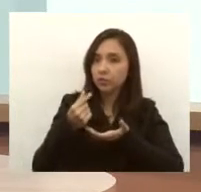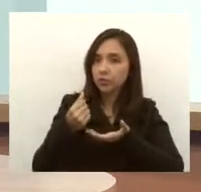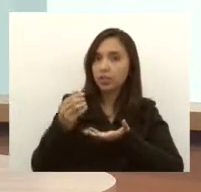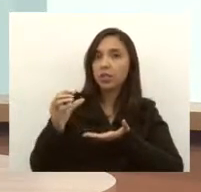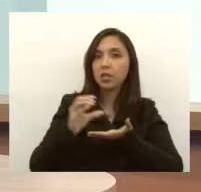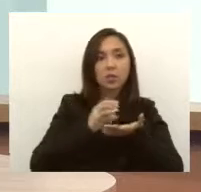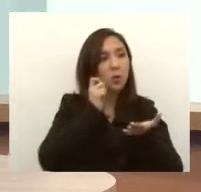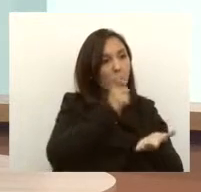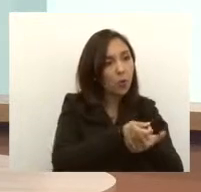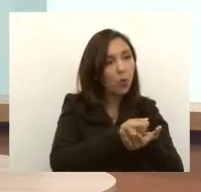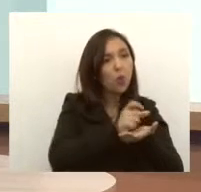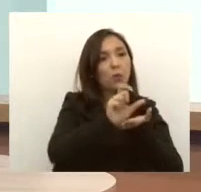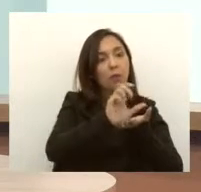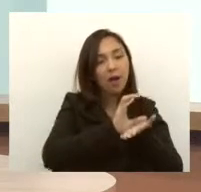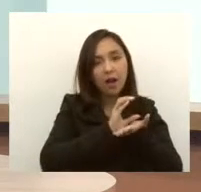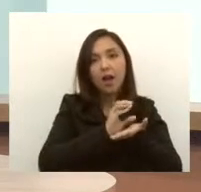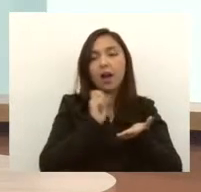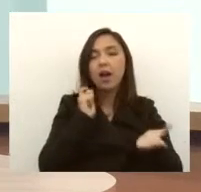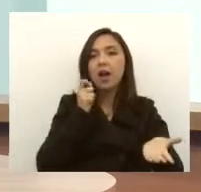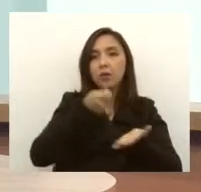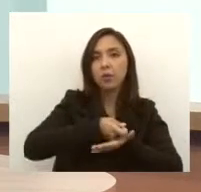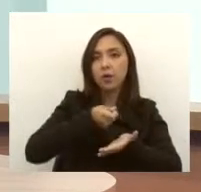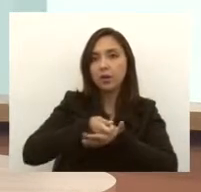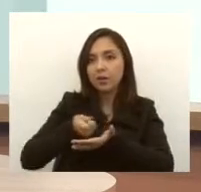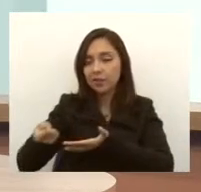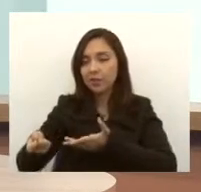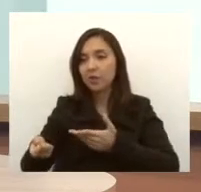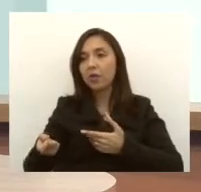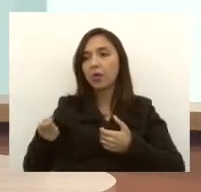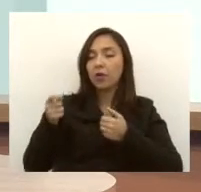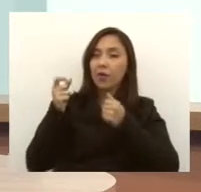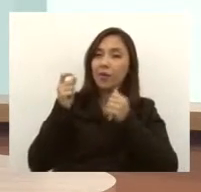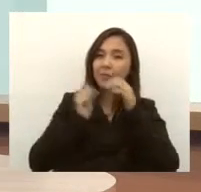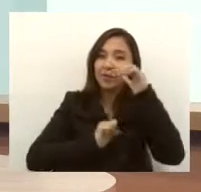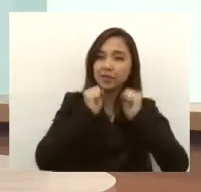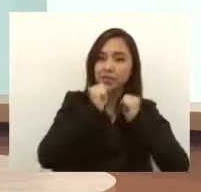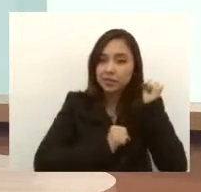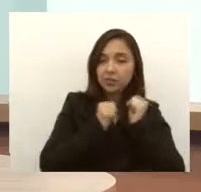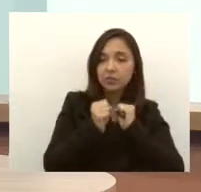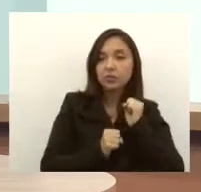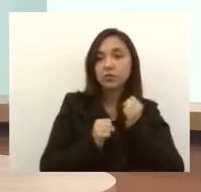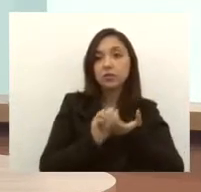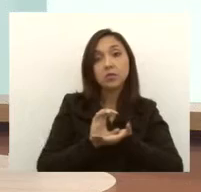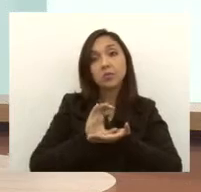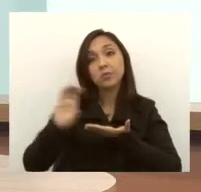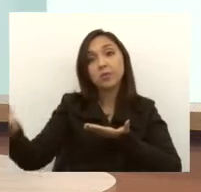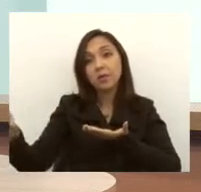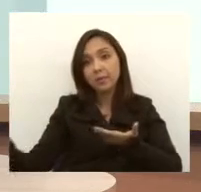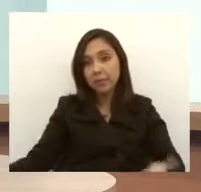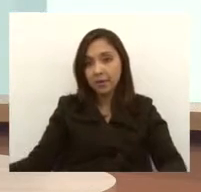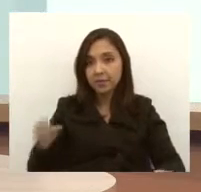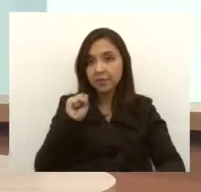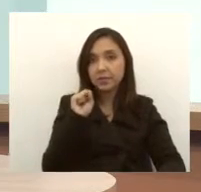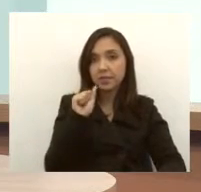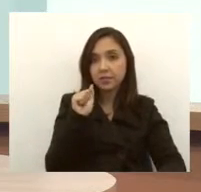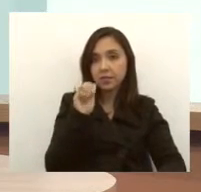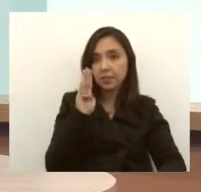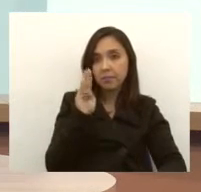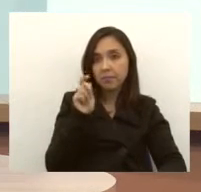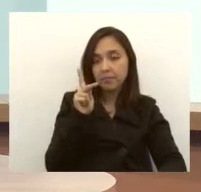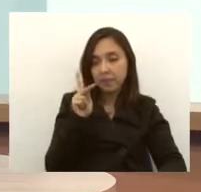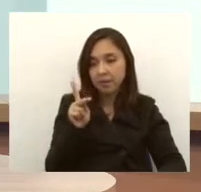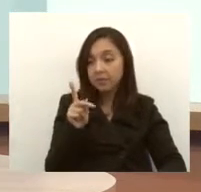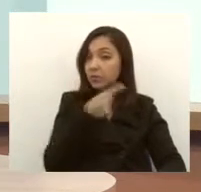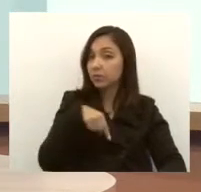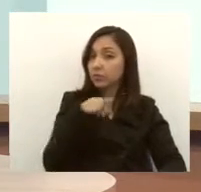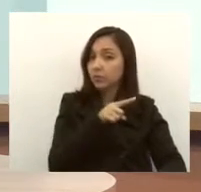cobra a conta de água e esgoto do morador, das indústrias, e não repassa para a Sabesp. Ou seja, a gente